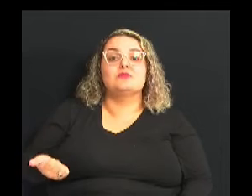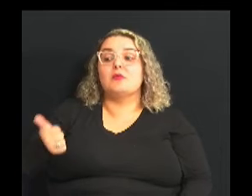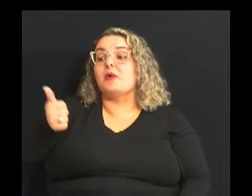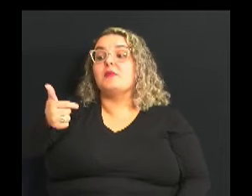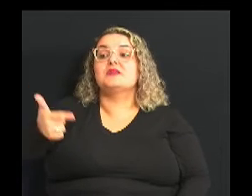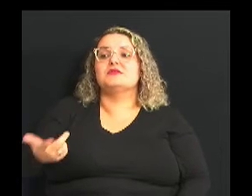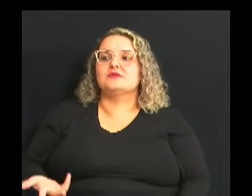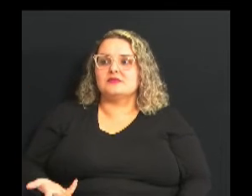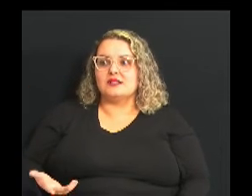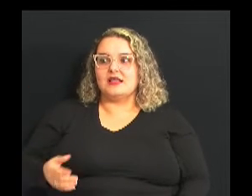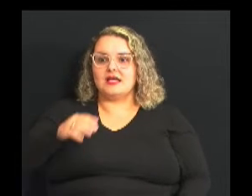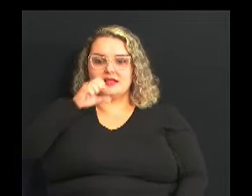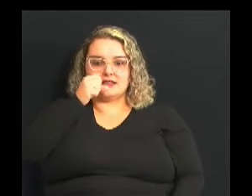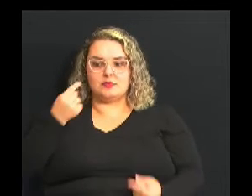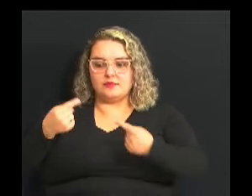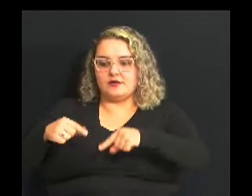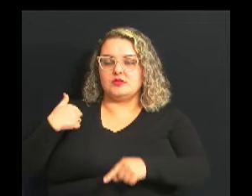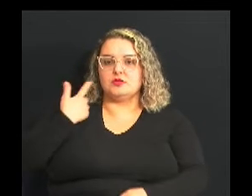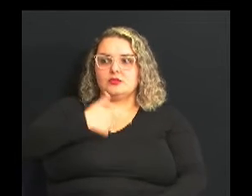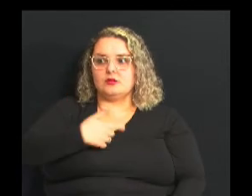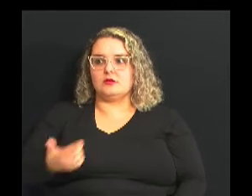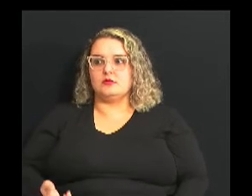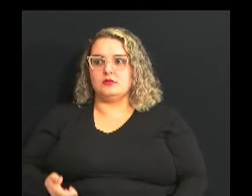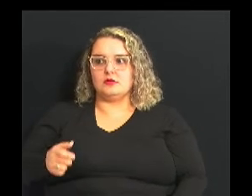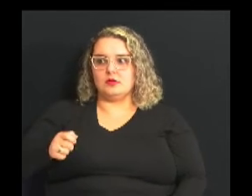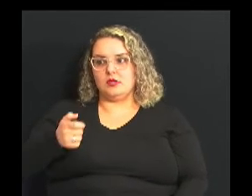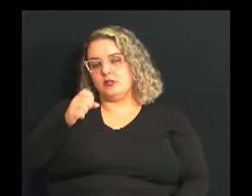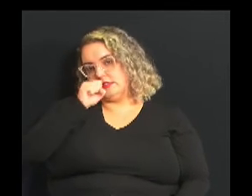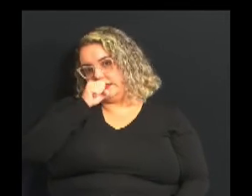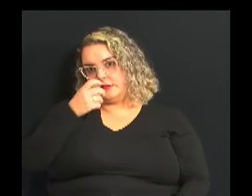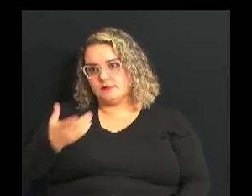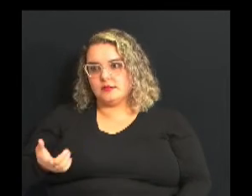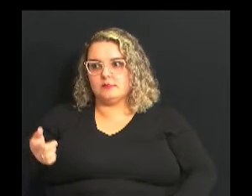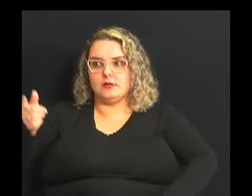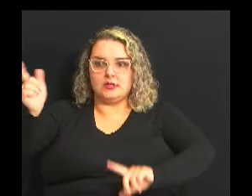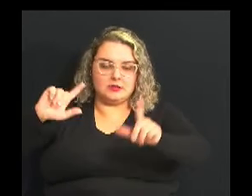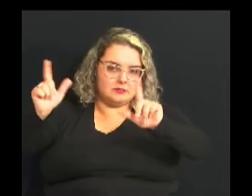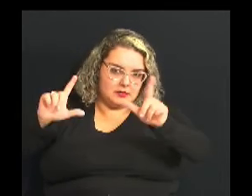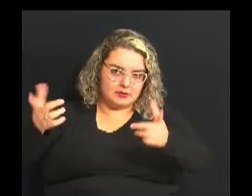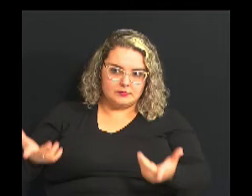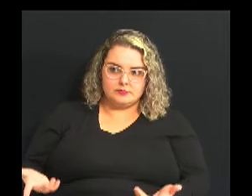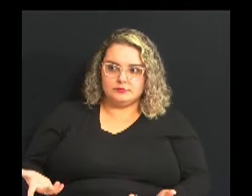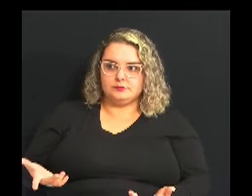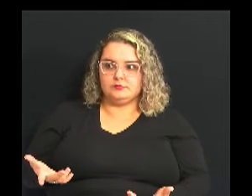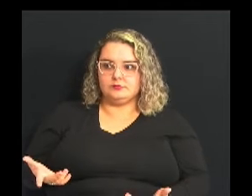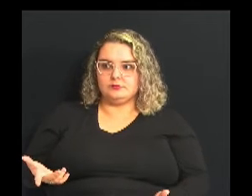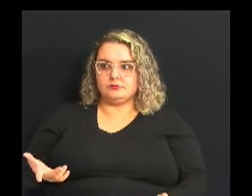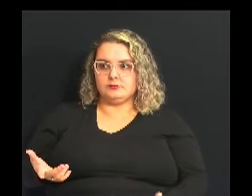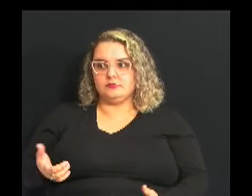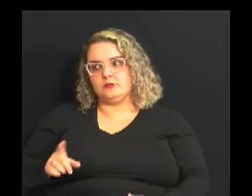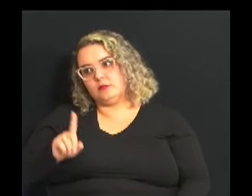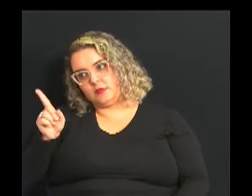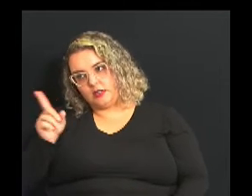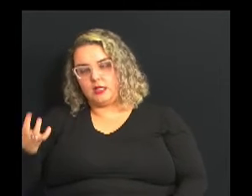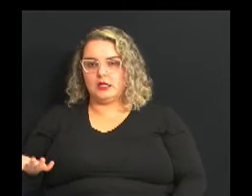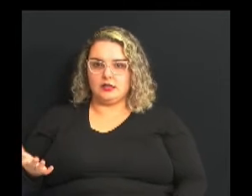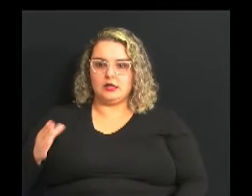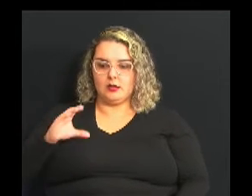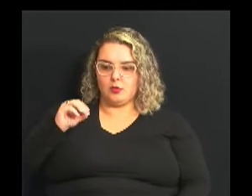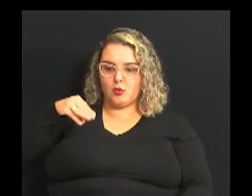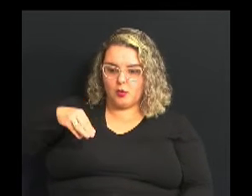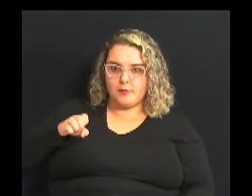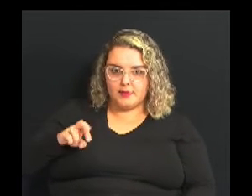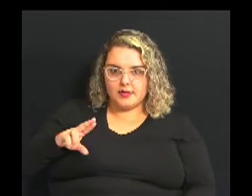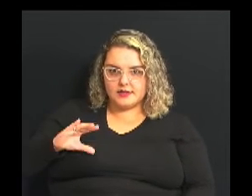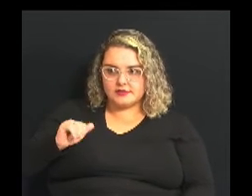versus a nossa programação. Sábado você liga na nossa TV, na TV dele, no caso, na TV comercial. Você liga às